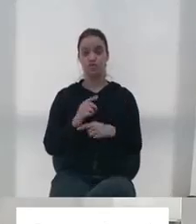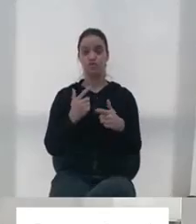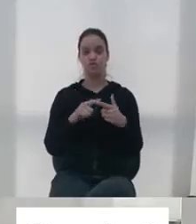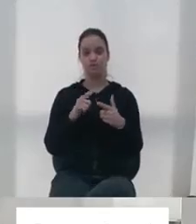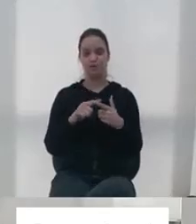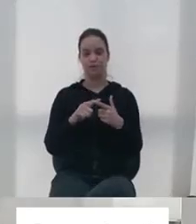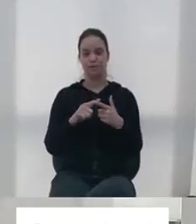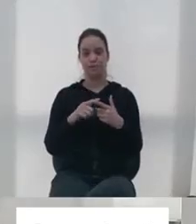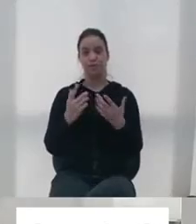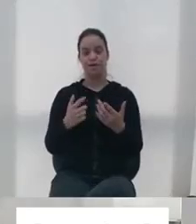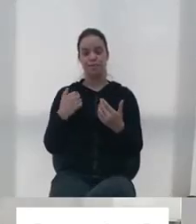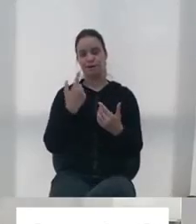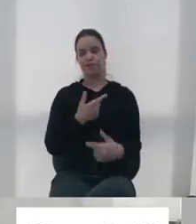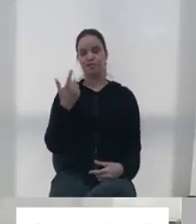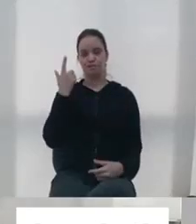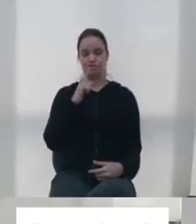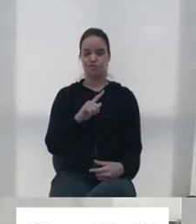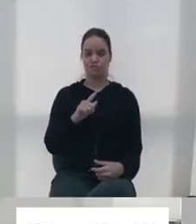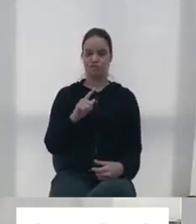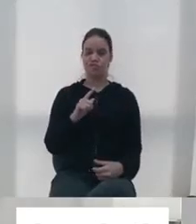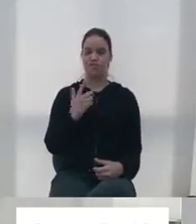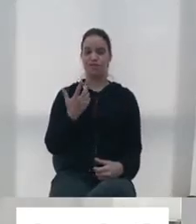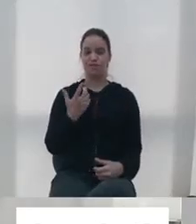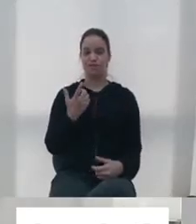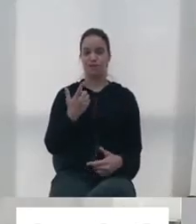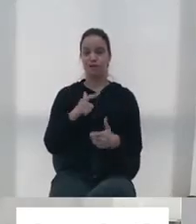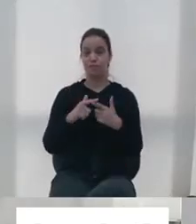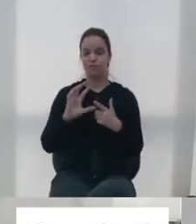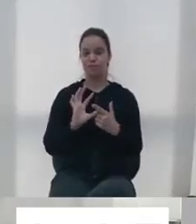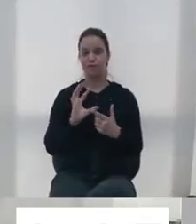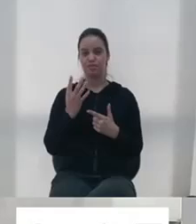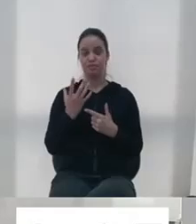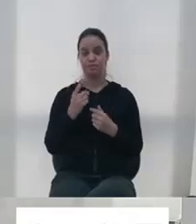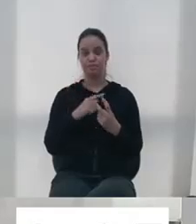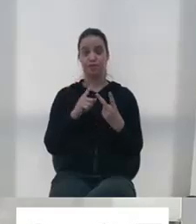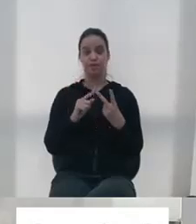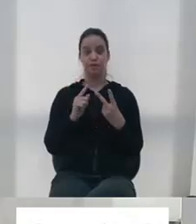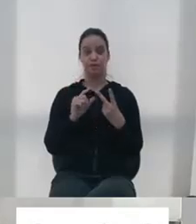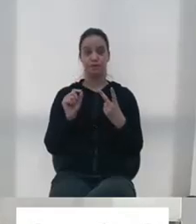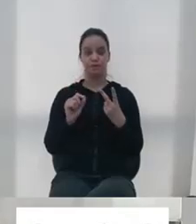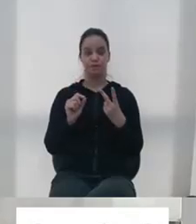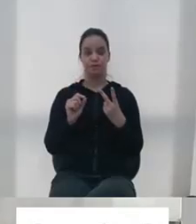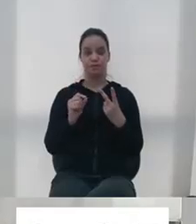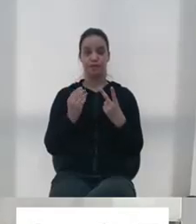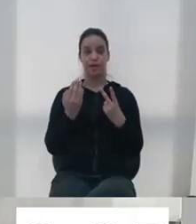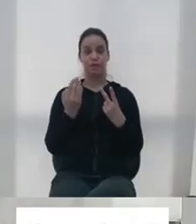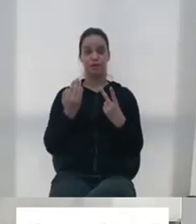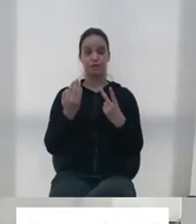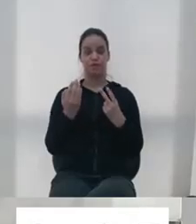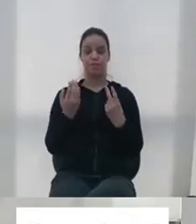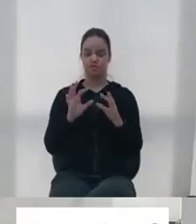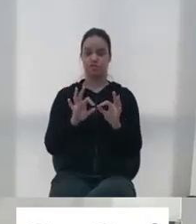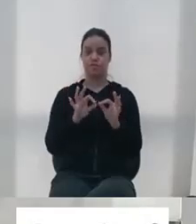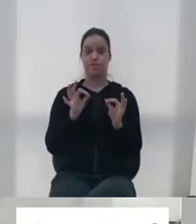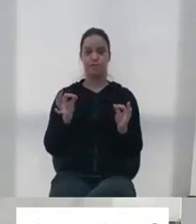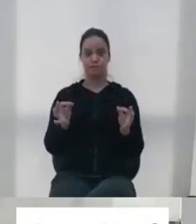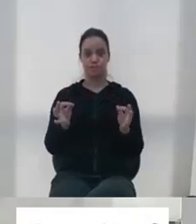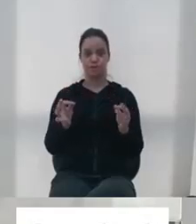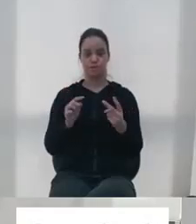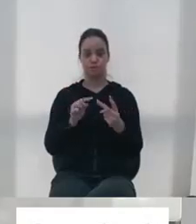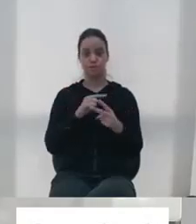para que a gente possa, de fato, fazer esse diálogo mais permanente. E a segunda demanda nossa é que esse atendimento ele tem que ser simples,